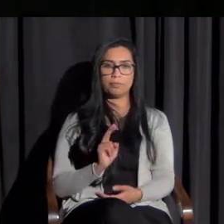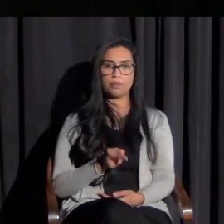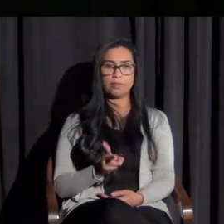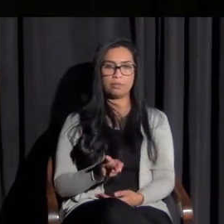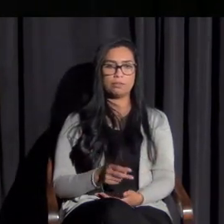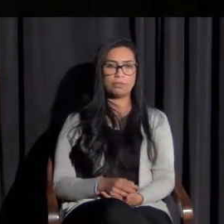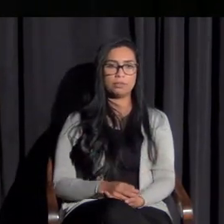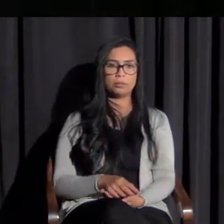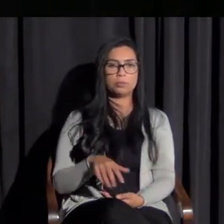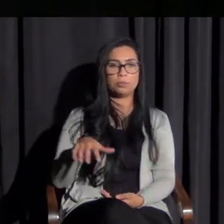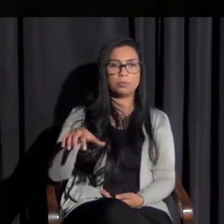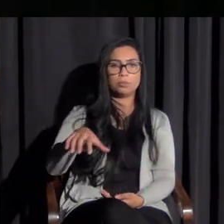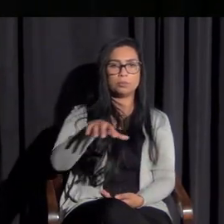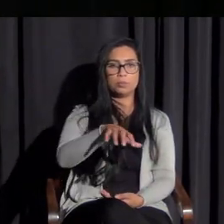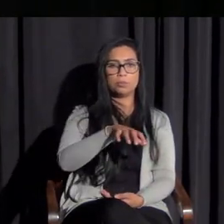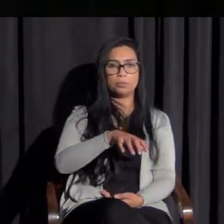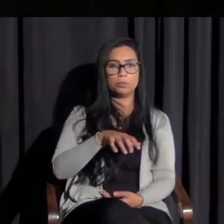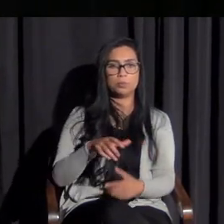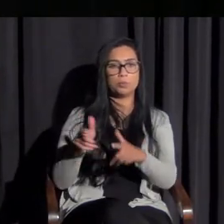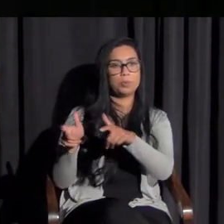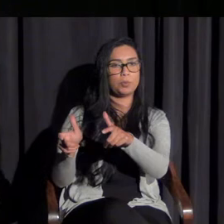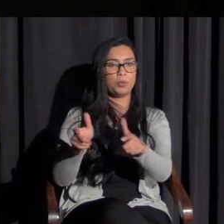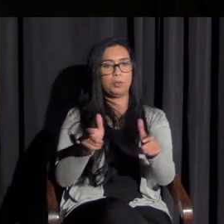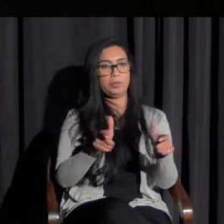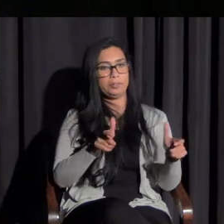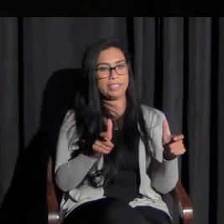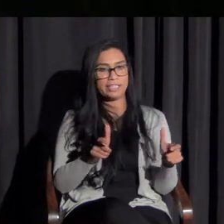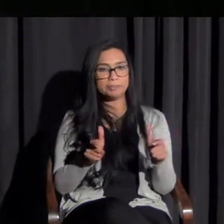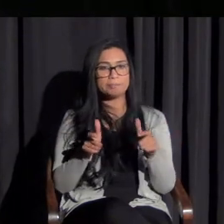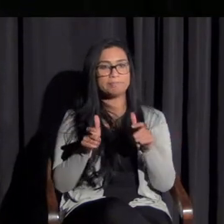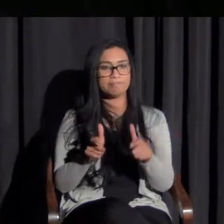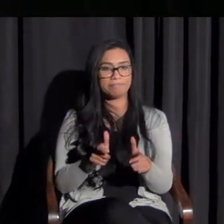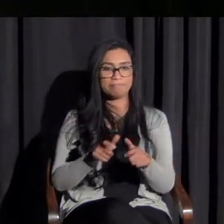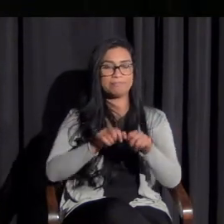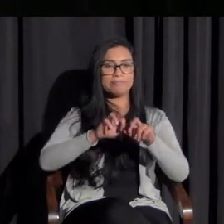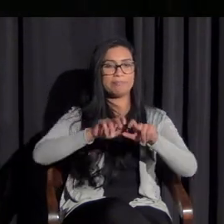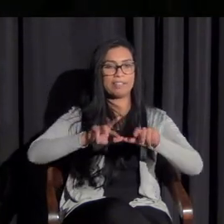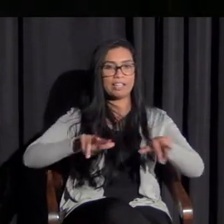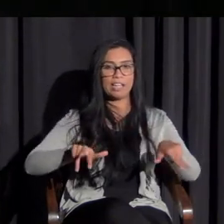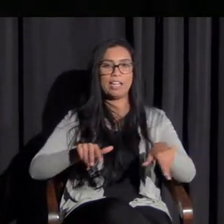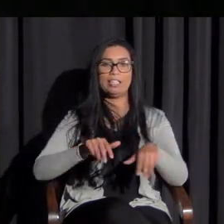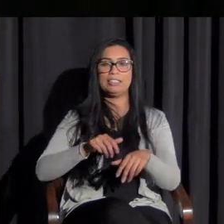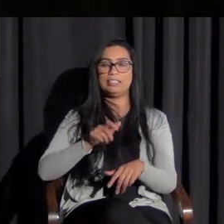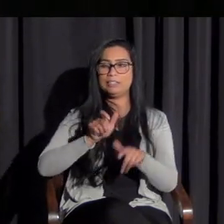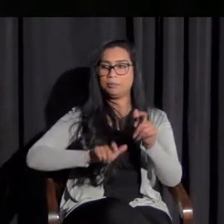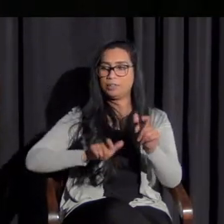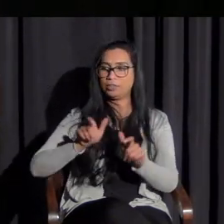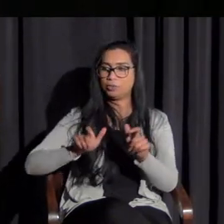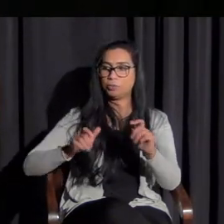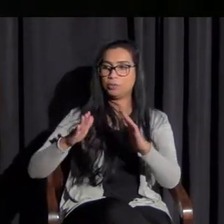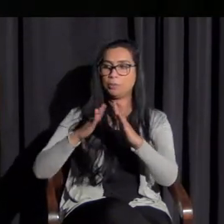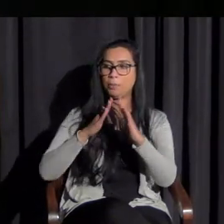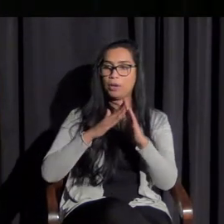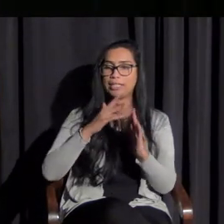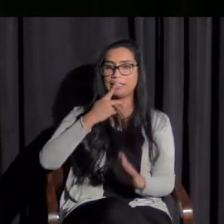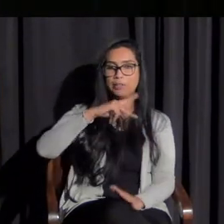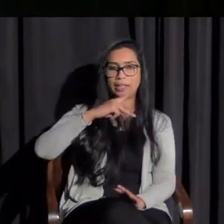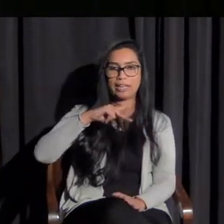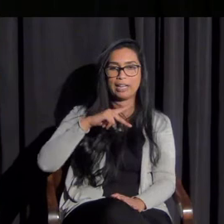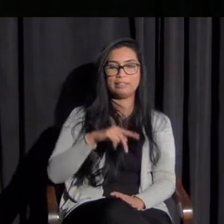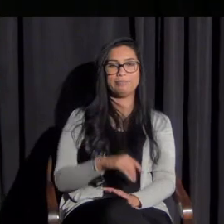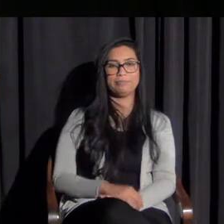ocupado, né, por muitíssimas, na verdade, quase umas 200, muitas pessoas que estavam morando lá. Se puder ir mais um, por